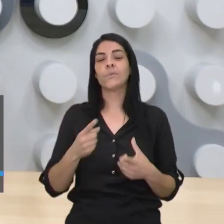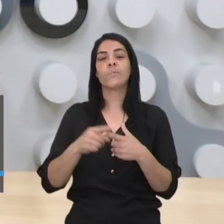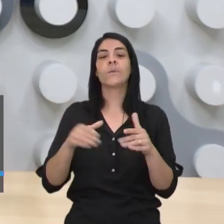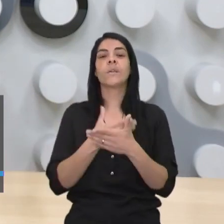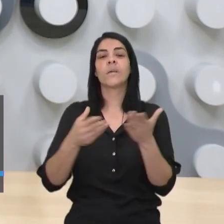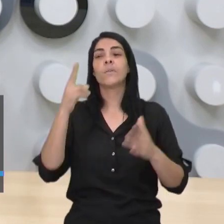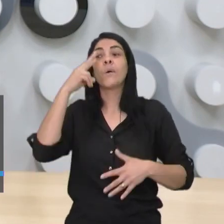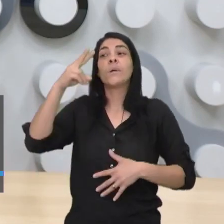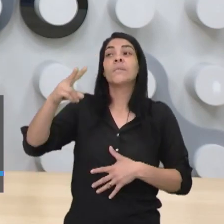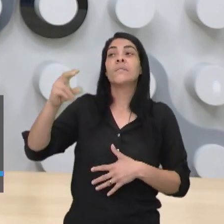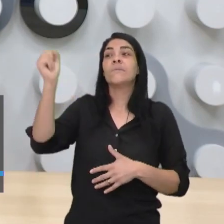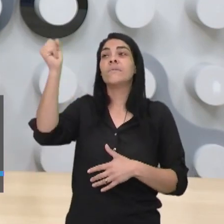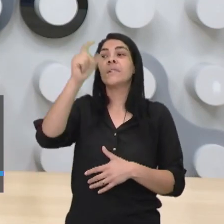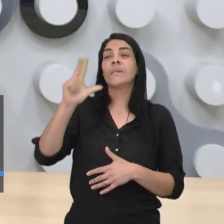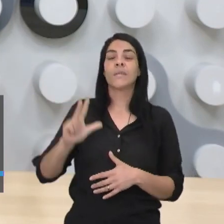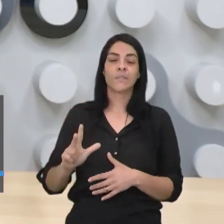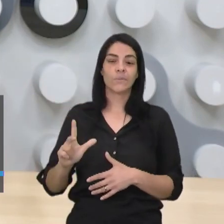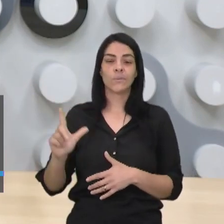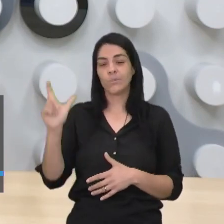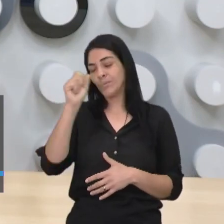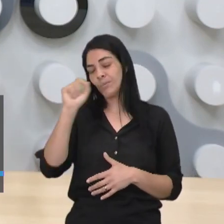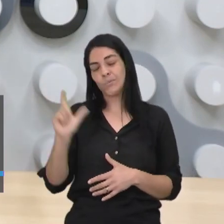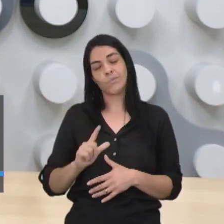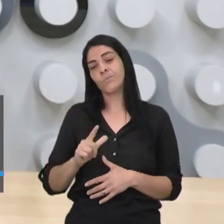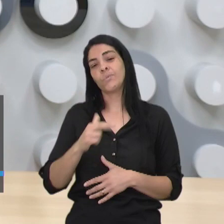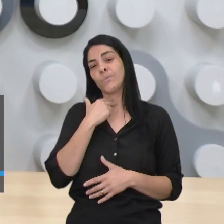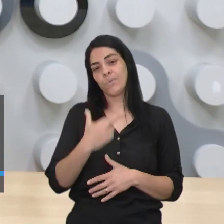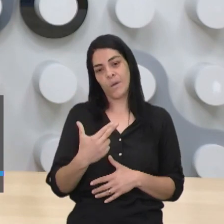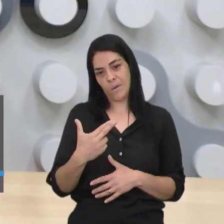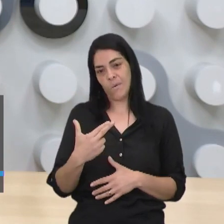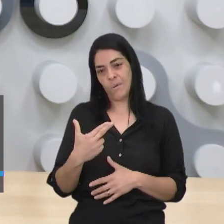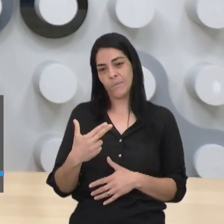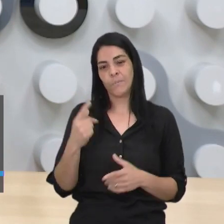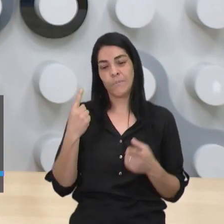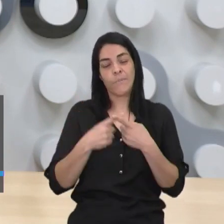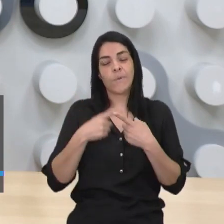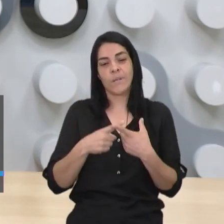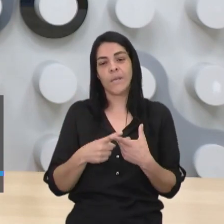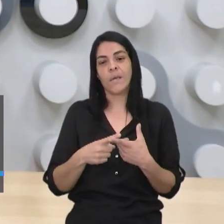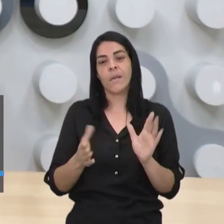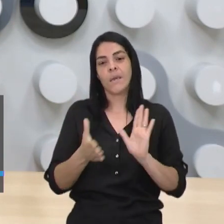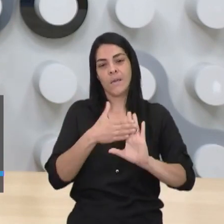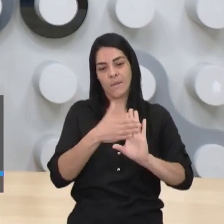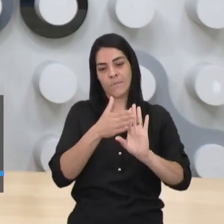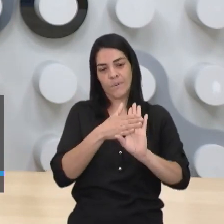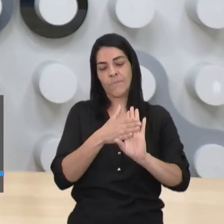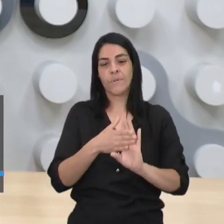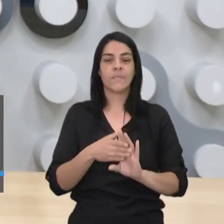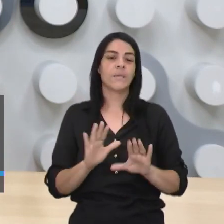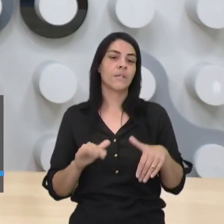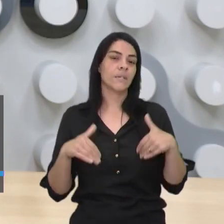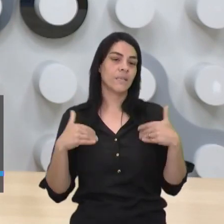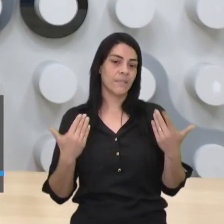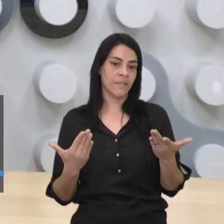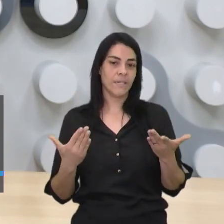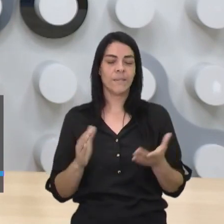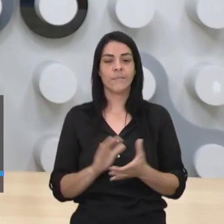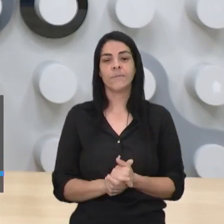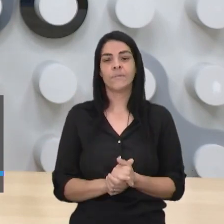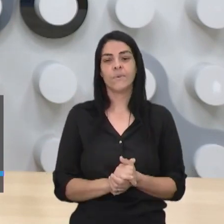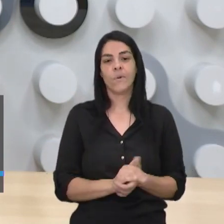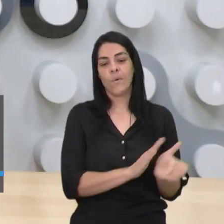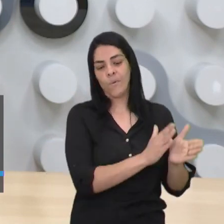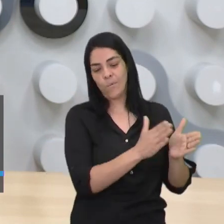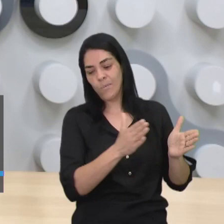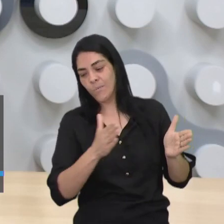mais, já que essa aula é de sistematização. Beleza? E aí, deixei propostas para vocês nesse inteirinho. Então, isso foi o percurso